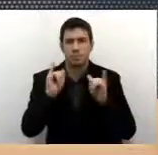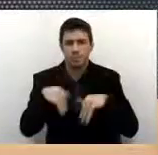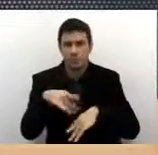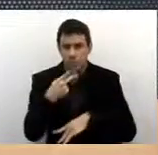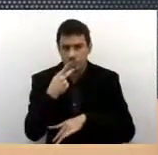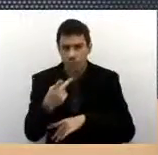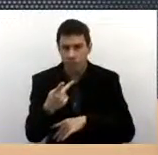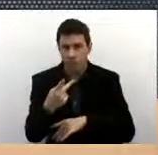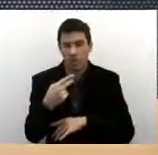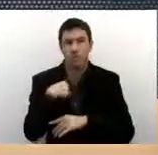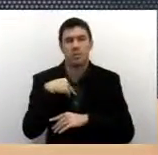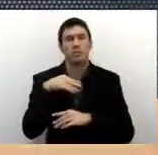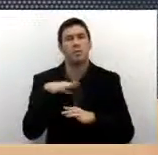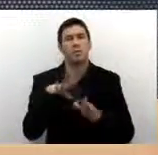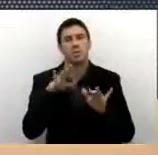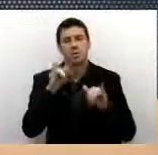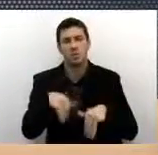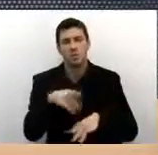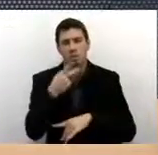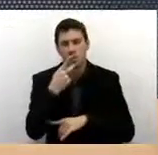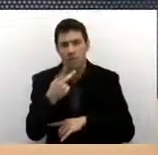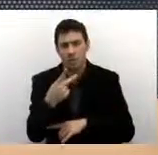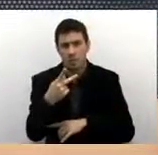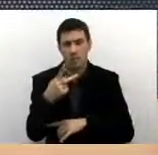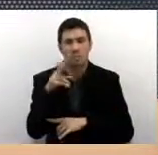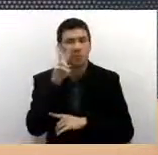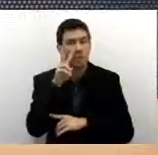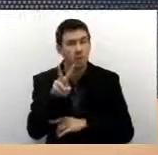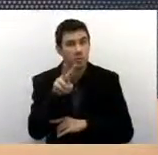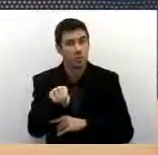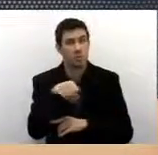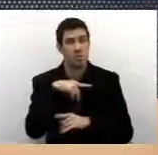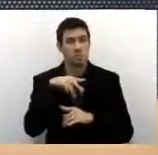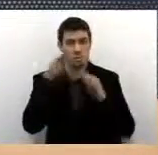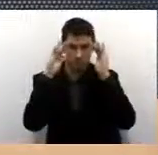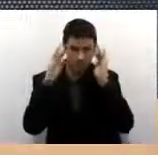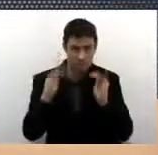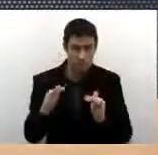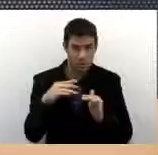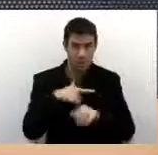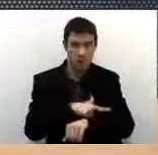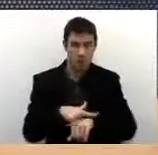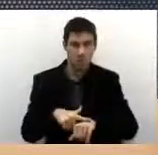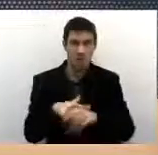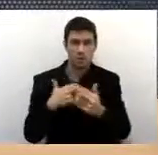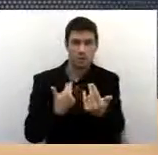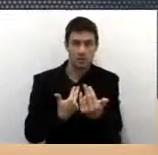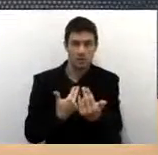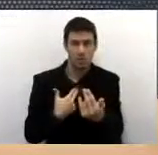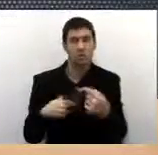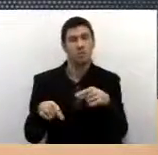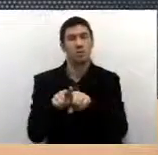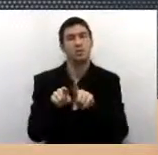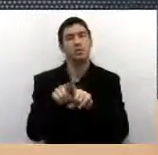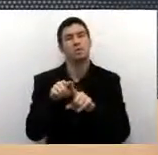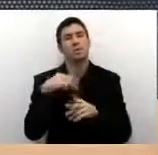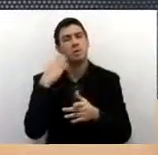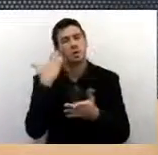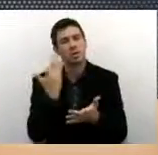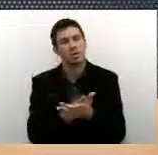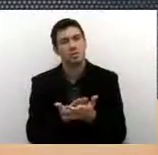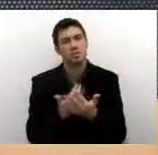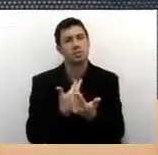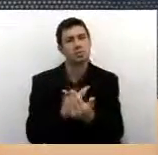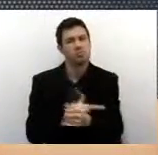eu vou terminar minha fala, que eu ouvi o senhor. Eu vou terminar minha fala, porque eu ouvi o senhor. Acredito que a educação tem que ser de ambas as partes. Então, como eu estava